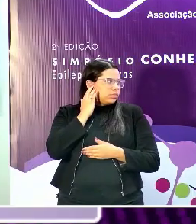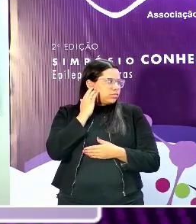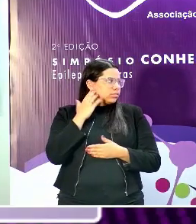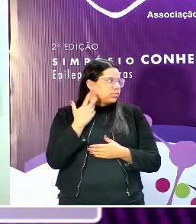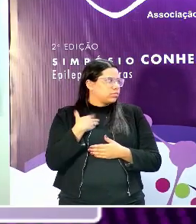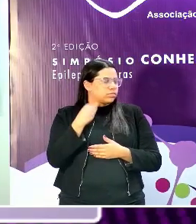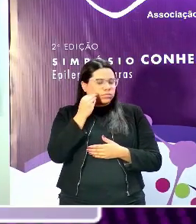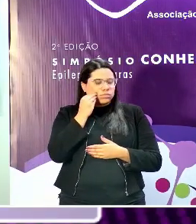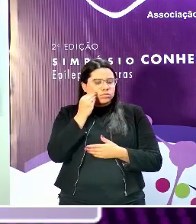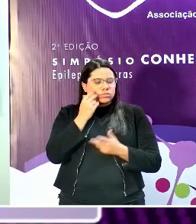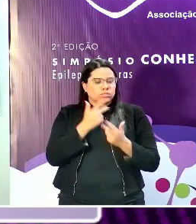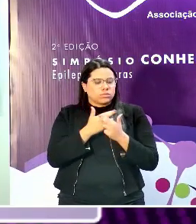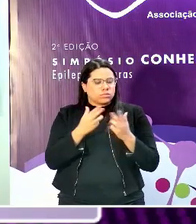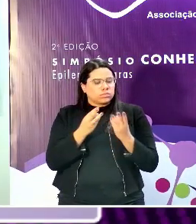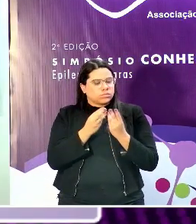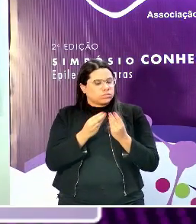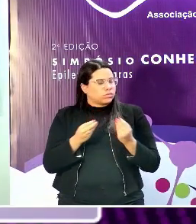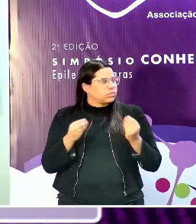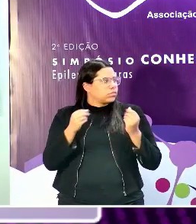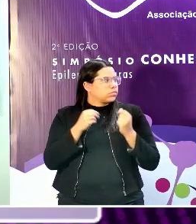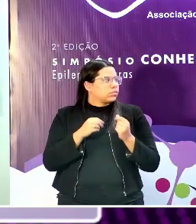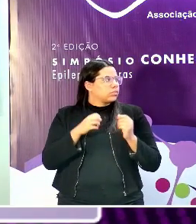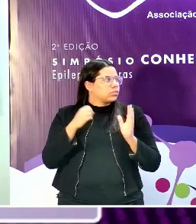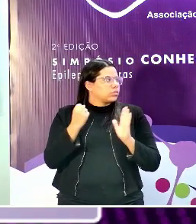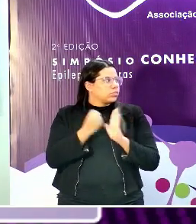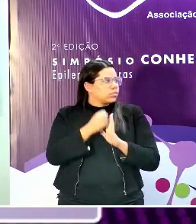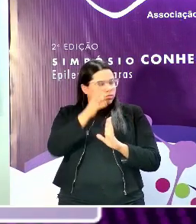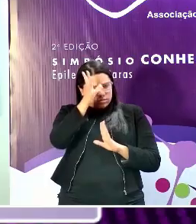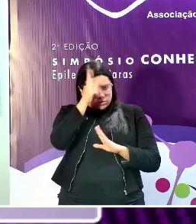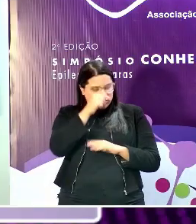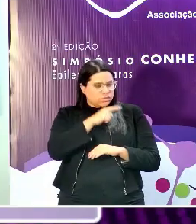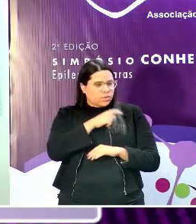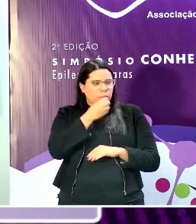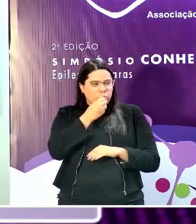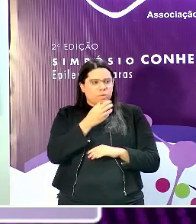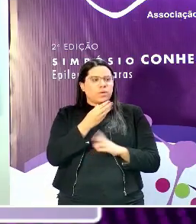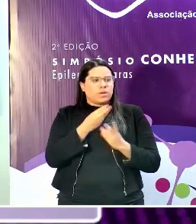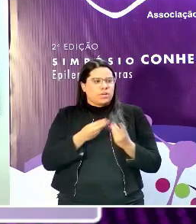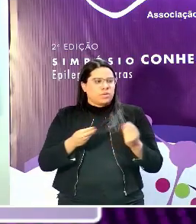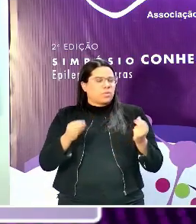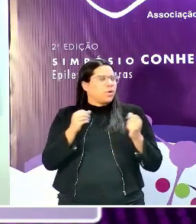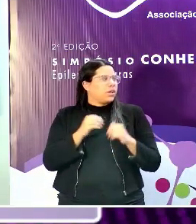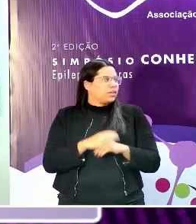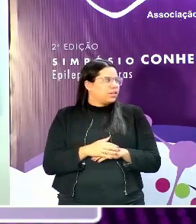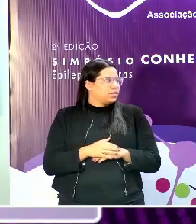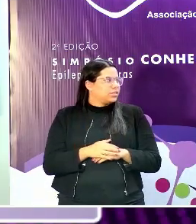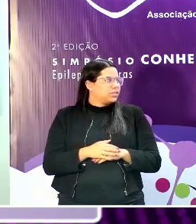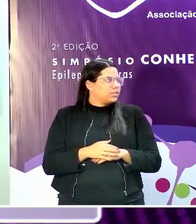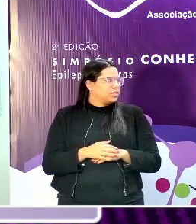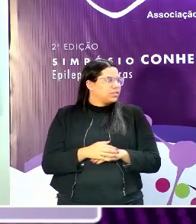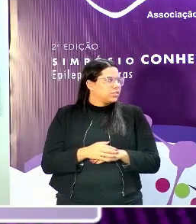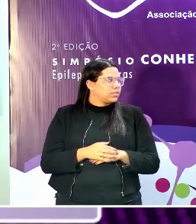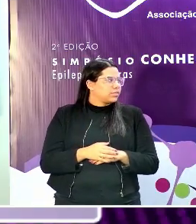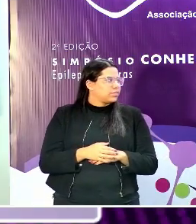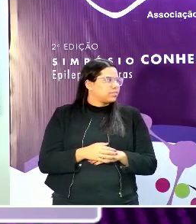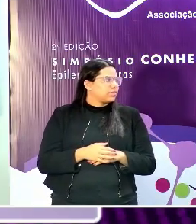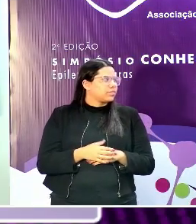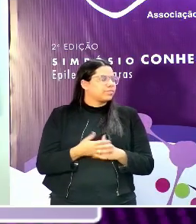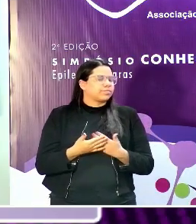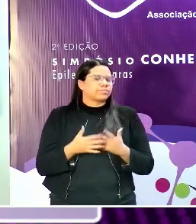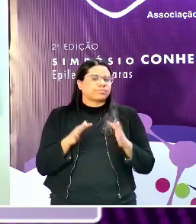testei várias qualidades, e o azeite galo deu uma boa qualidade de nano, com tamanho ideal. Enfim, então, a